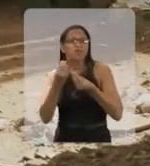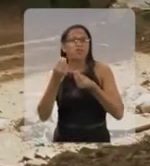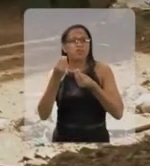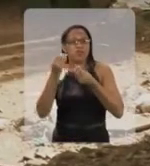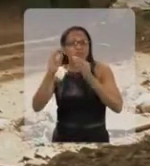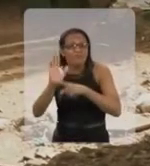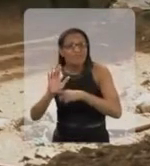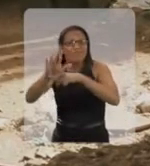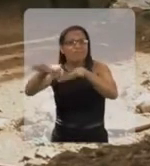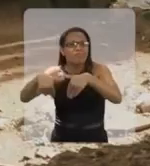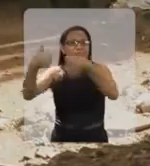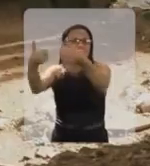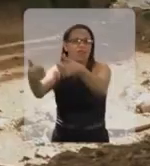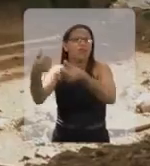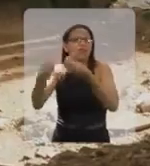satisfazê-las?